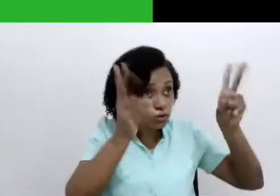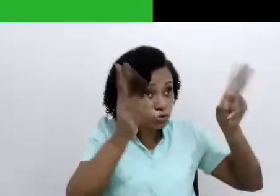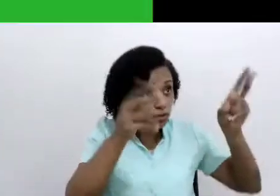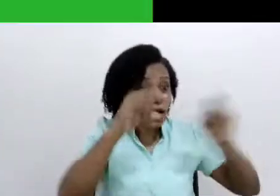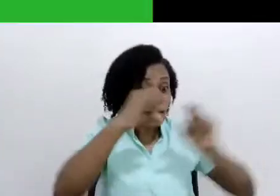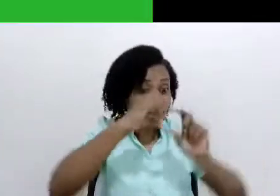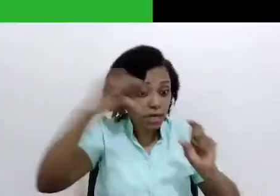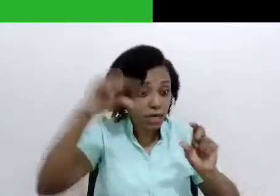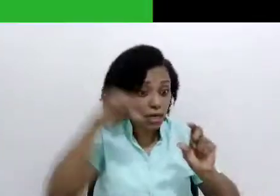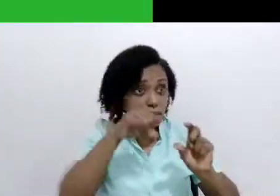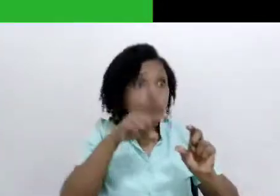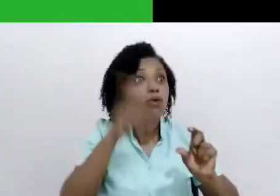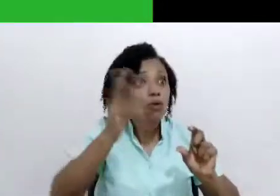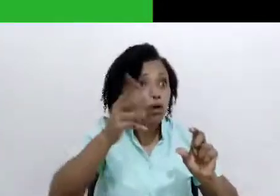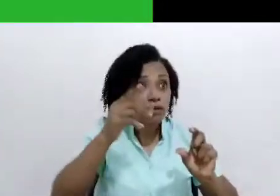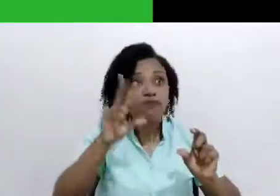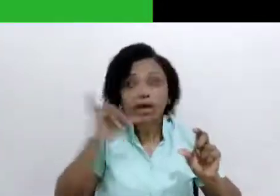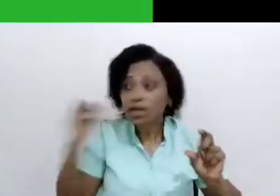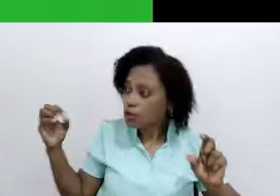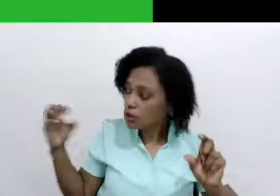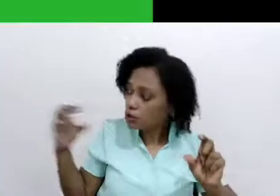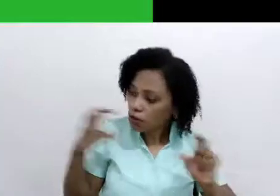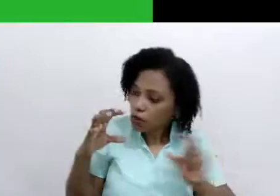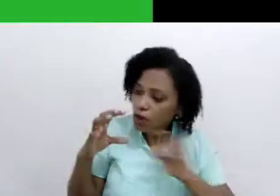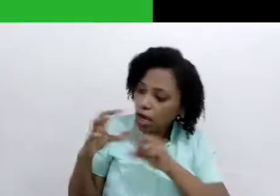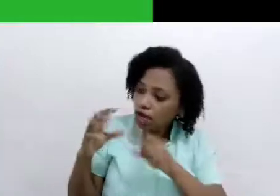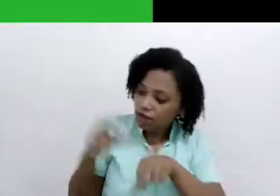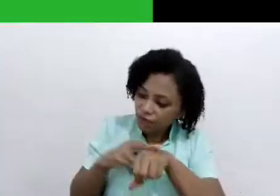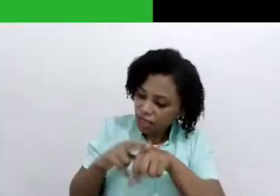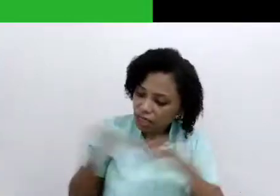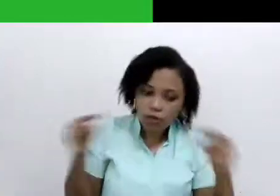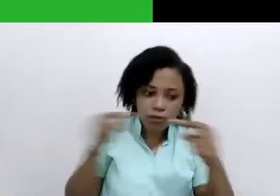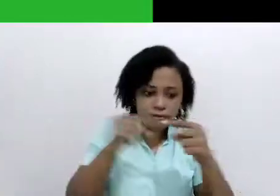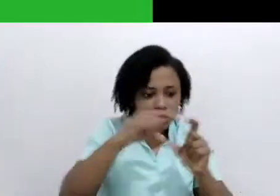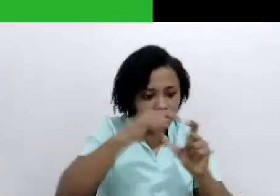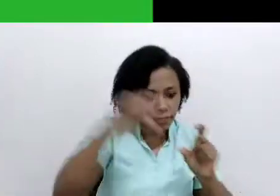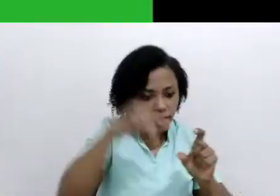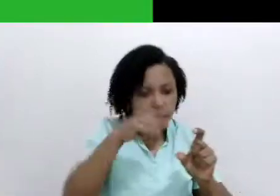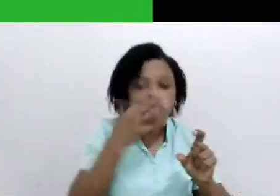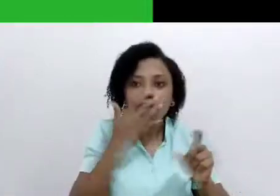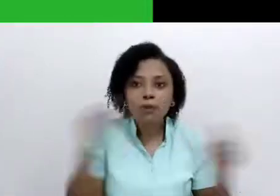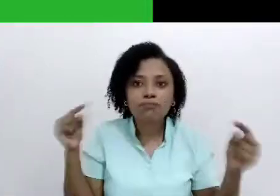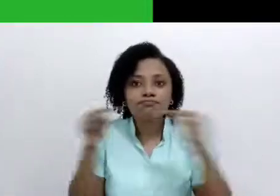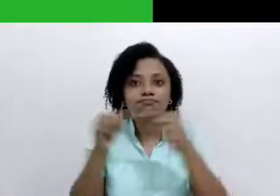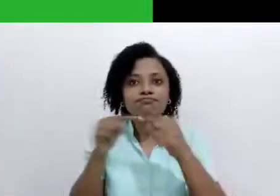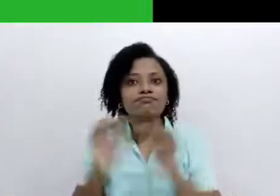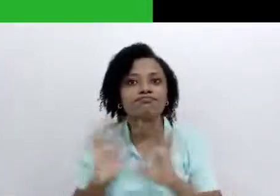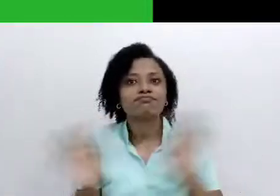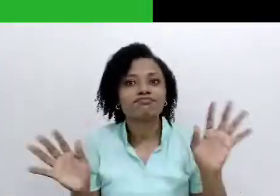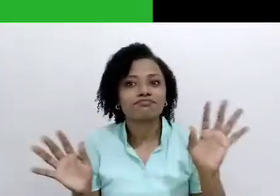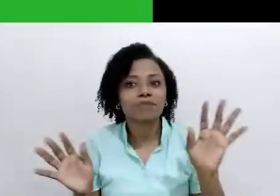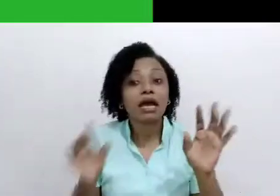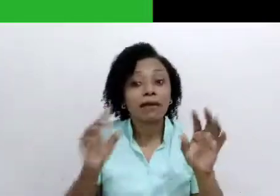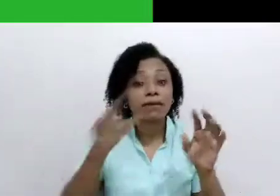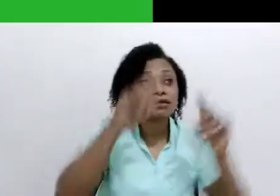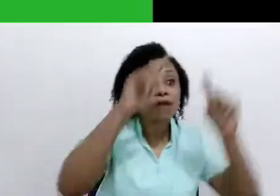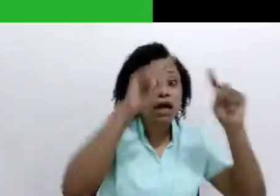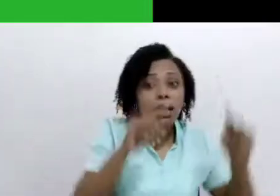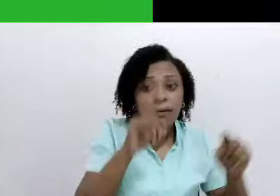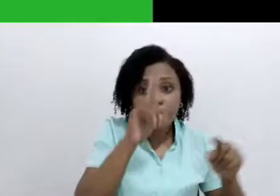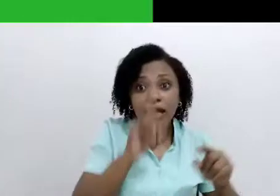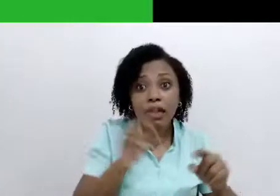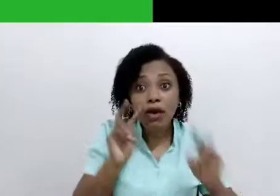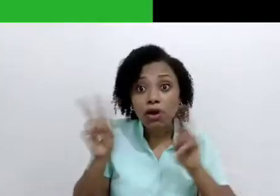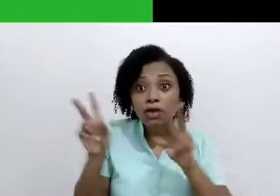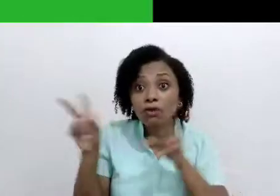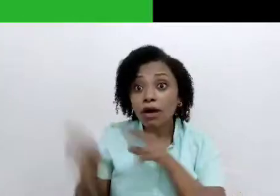branco fica verde. E o que não for branco ou não for verde vai ficar preto. No caso, o amarelo preto, o azul preto. A gente